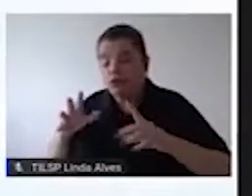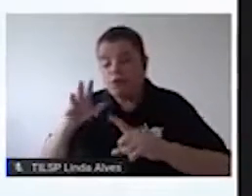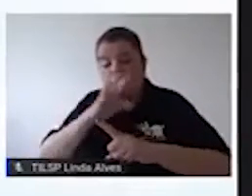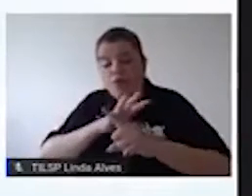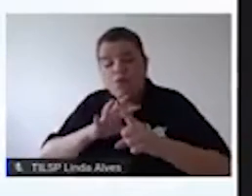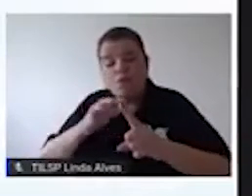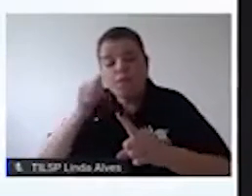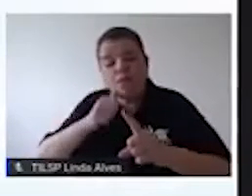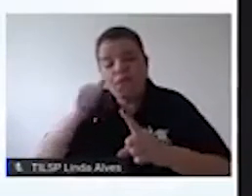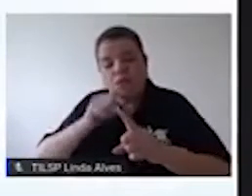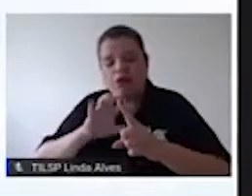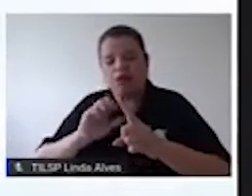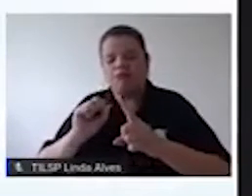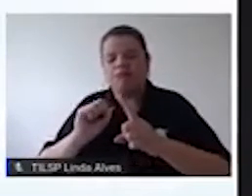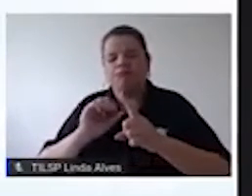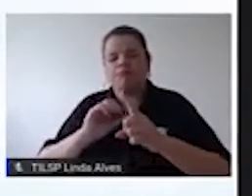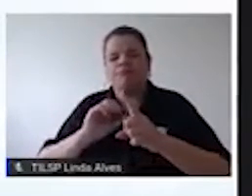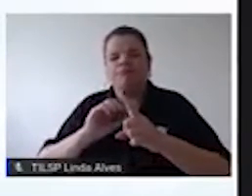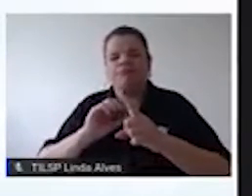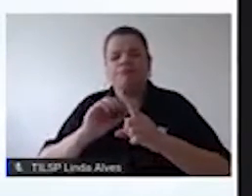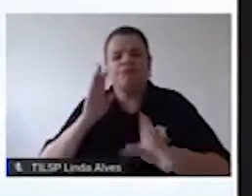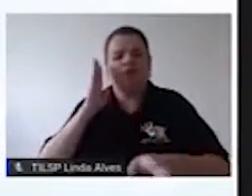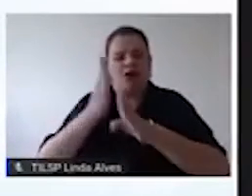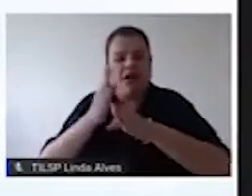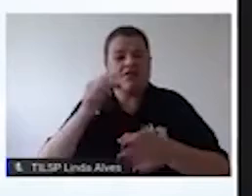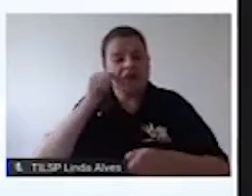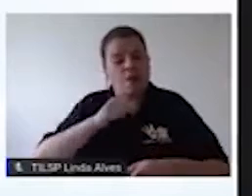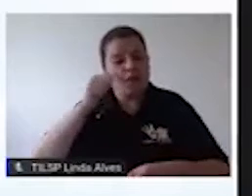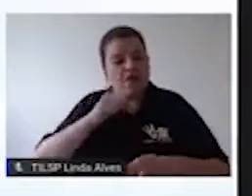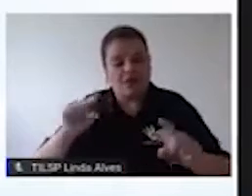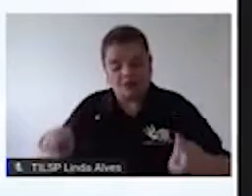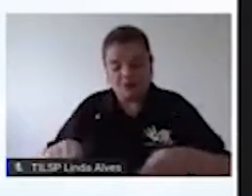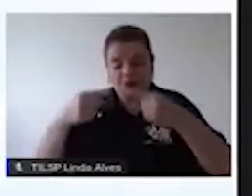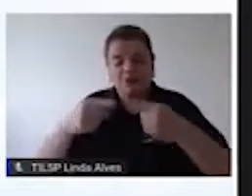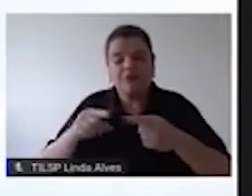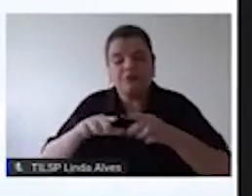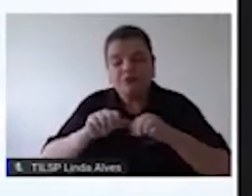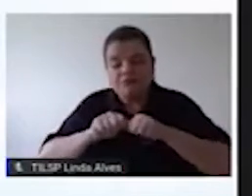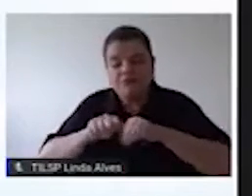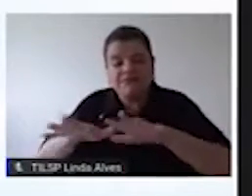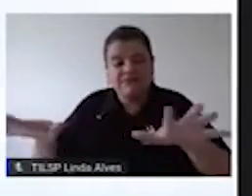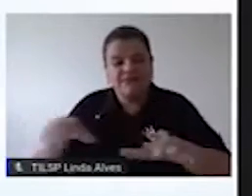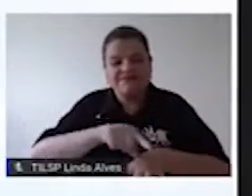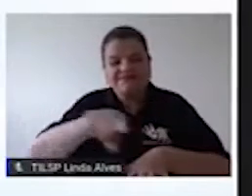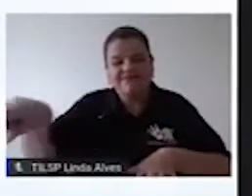dentro né, daquele núcleo familiar ali.